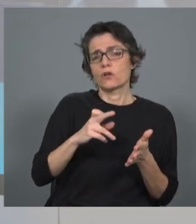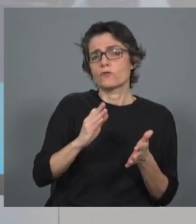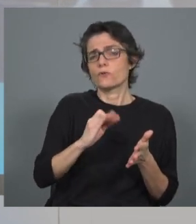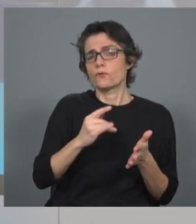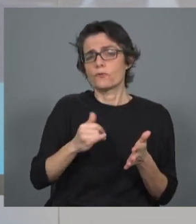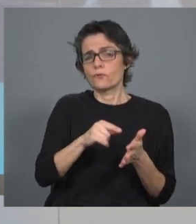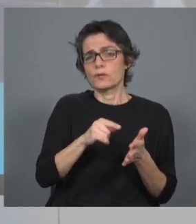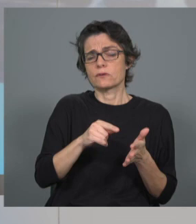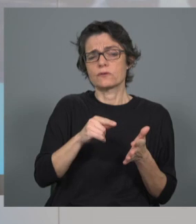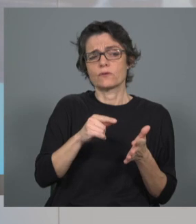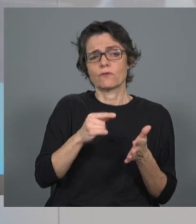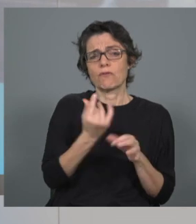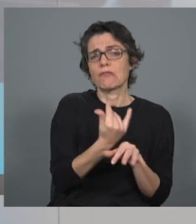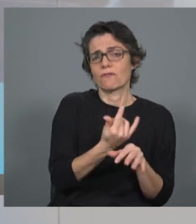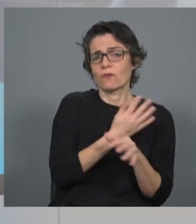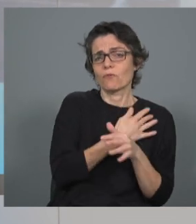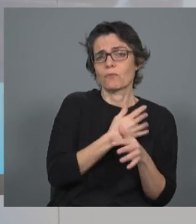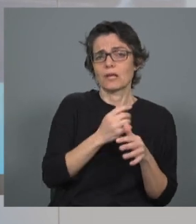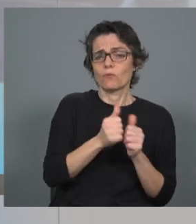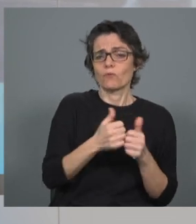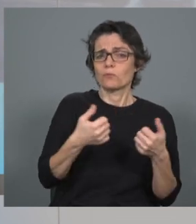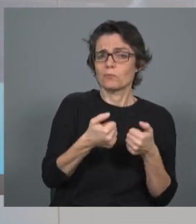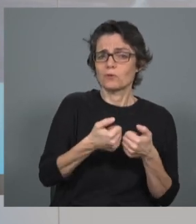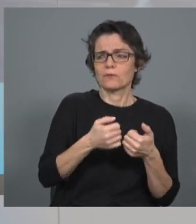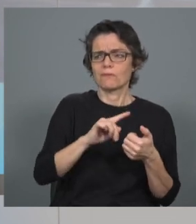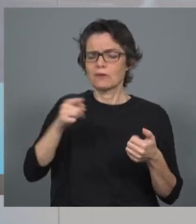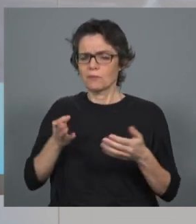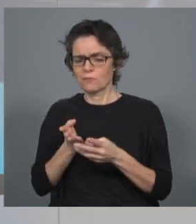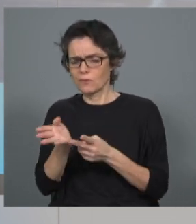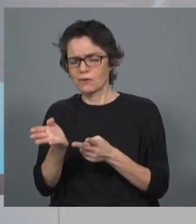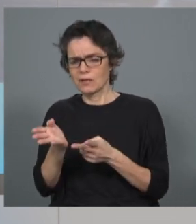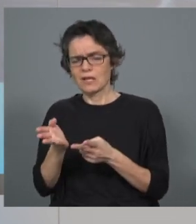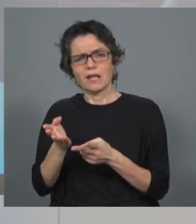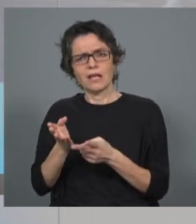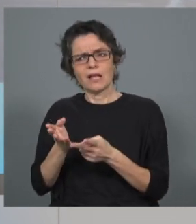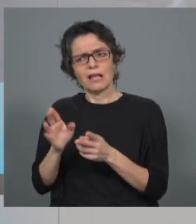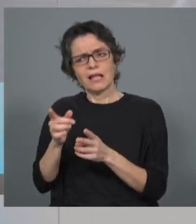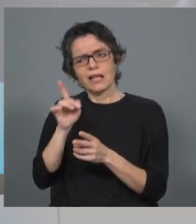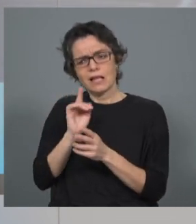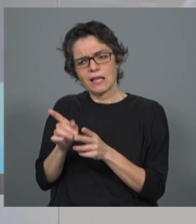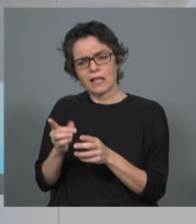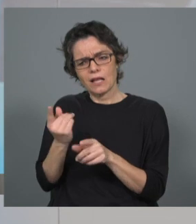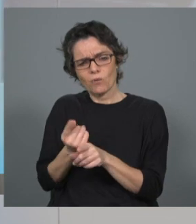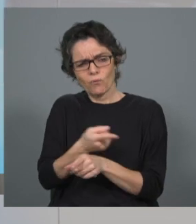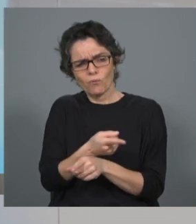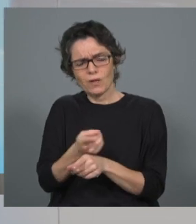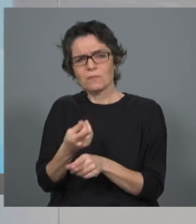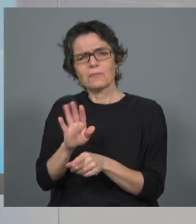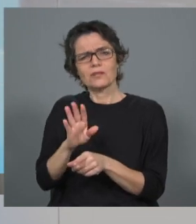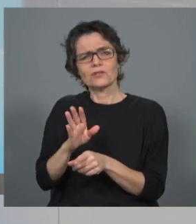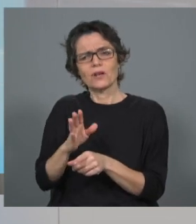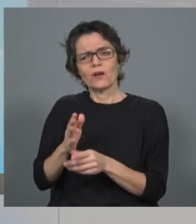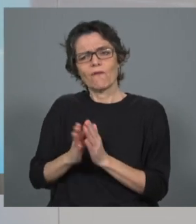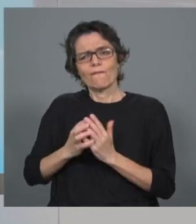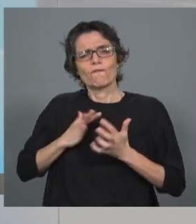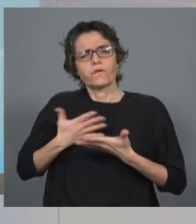futsal, e depois sentia que era a Sofia de ir à igreja, de ir à missa, de estar com o grupo de jovens. E isso começou a entrar em conflito. Eram